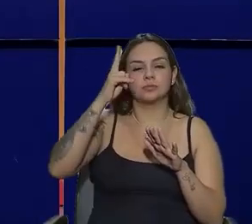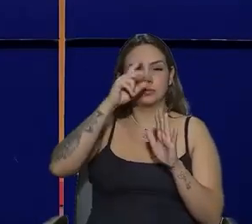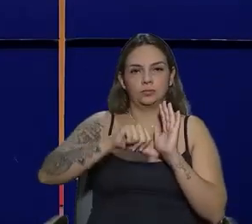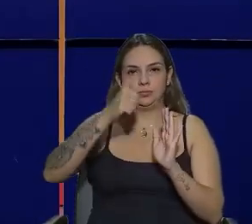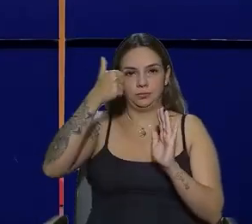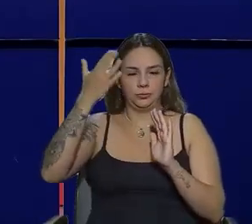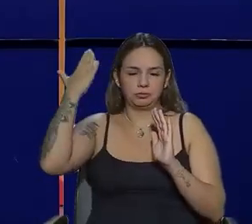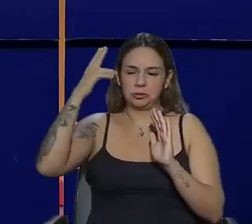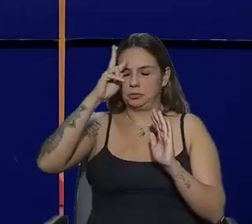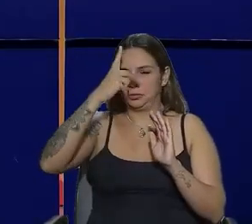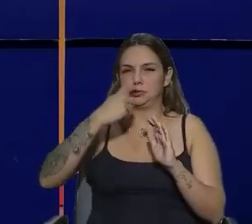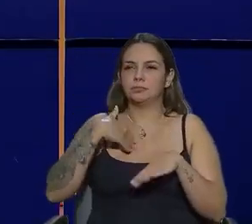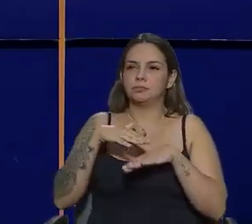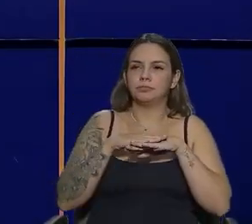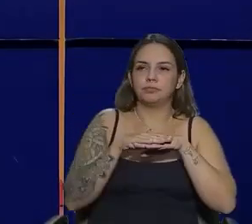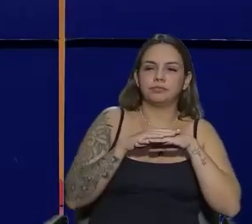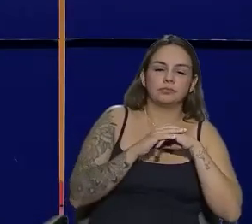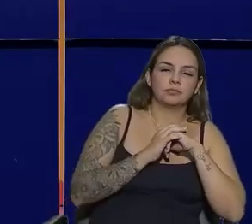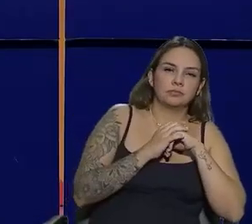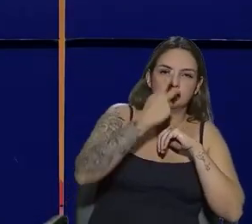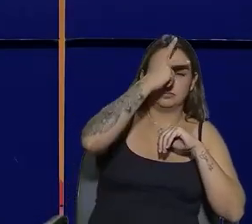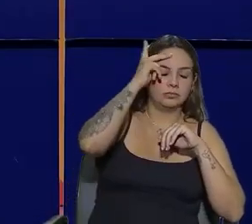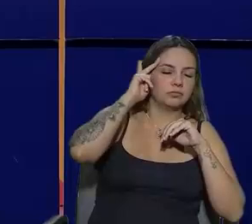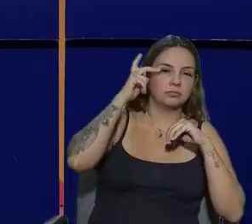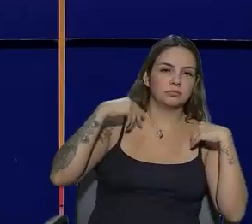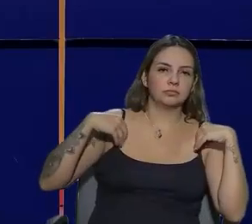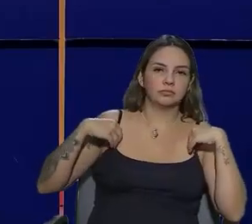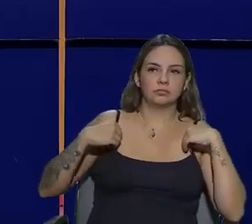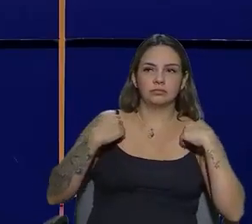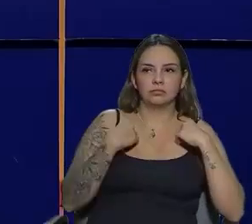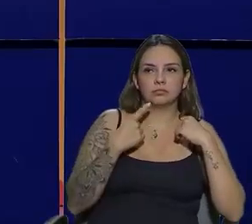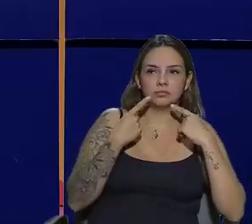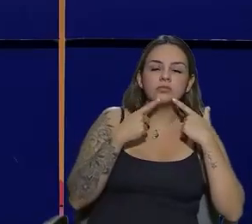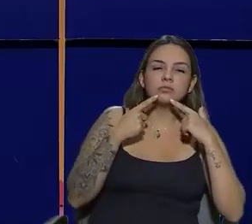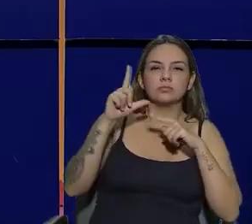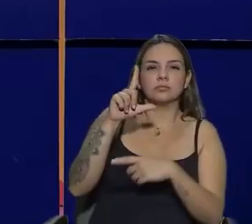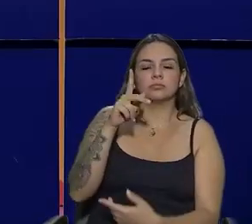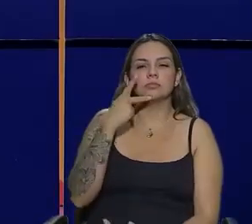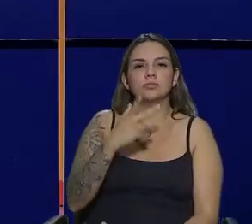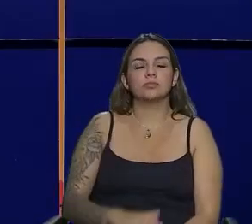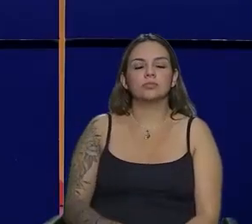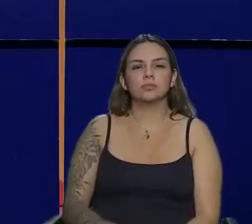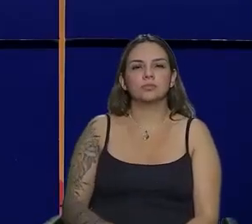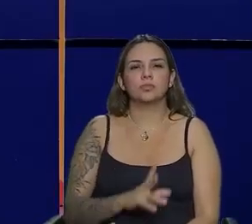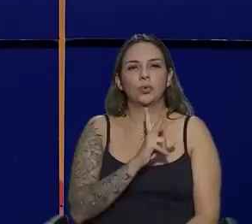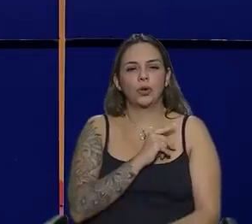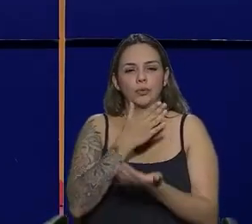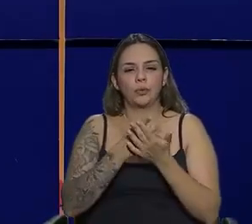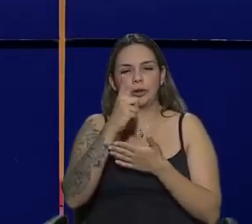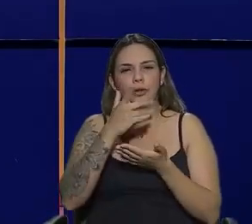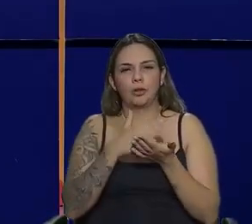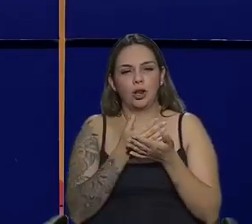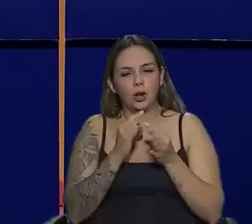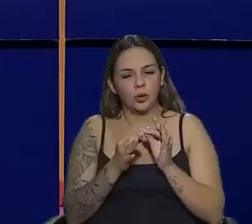uma vez, eu conversando com uma pessoa, acho que ela era crítica literária, eu não lembro, ela disse assim, nossa, mas o início do seu